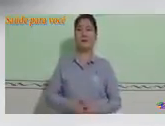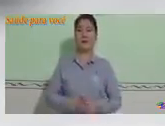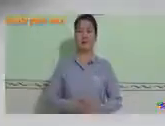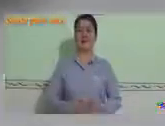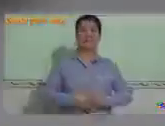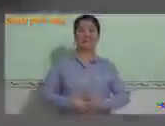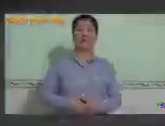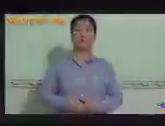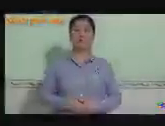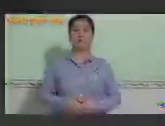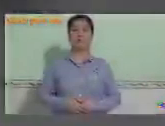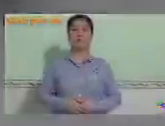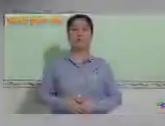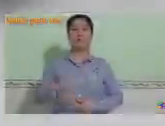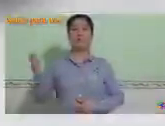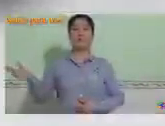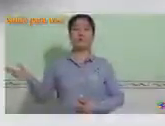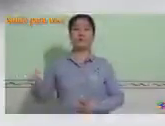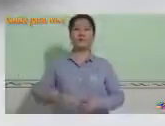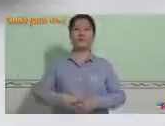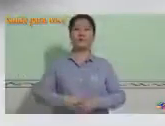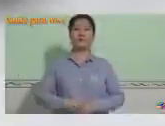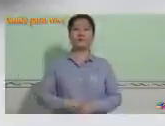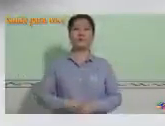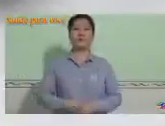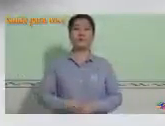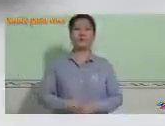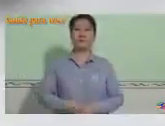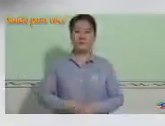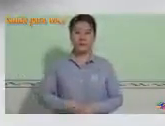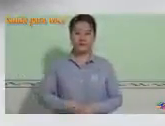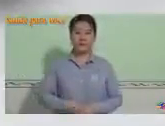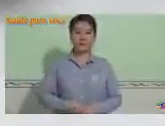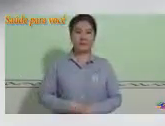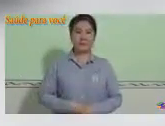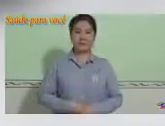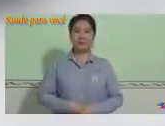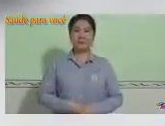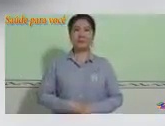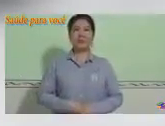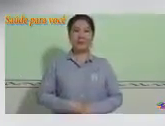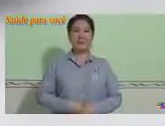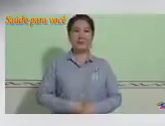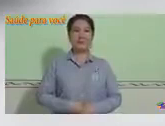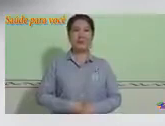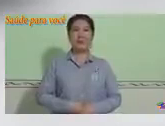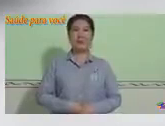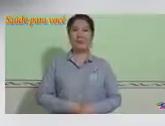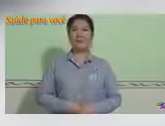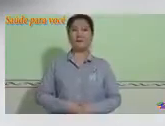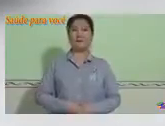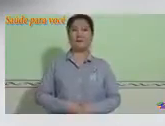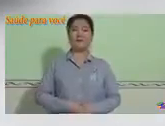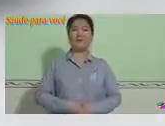este desodorante é bem refrescante para a pele, vírgula, além de possuir propriedades que ajudam na cicatrização da pele e combater